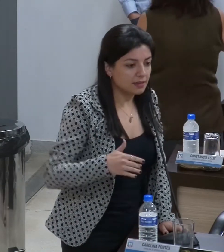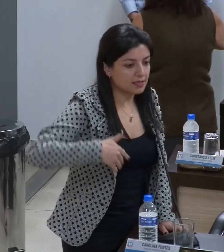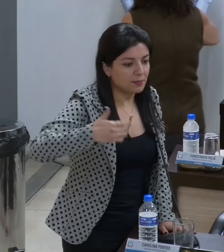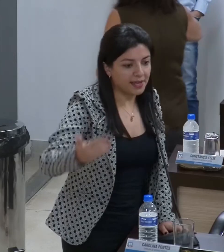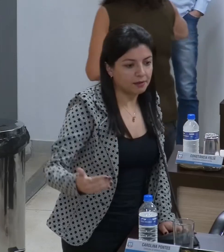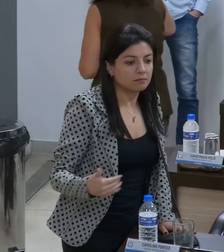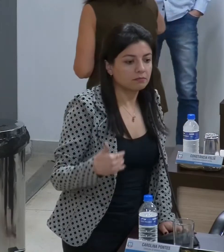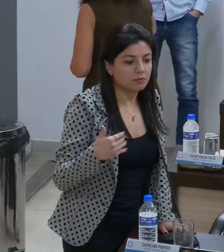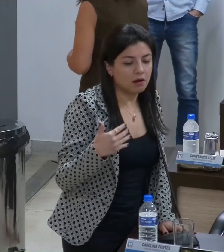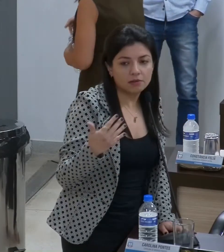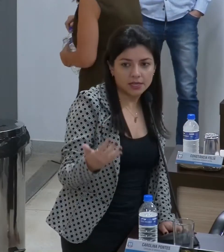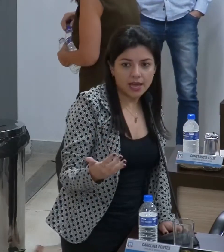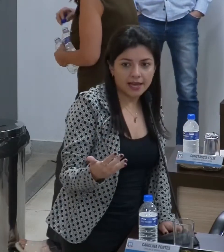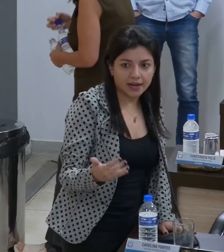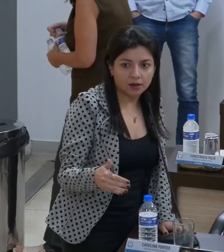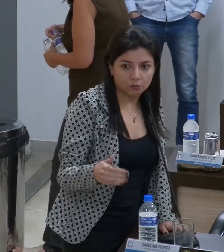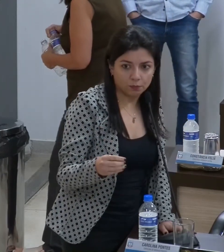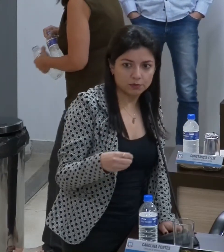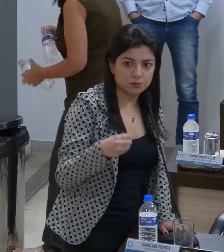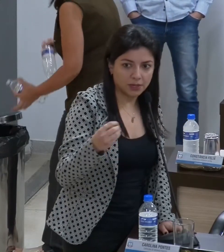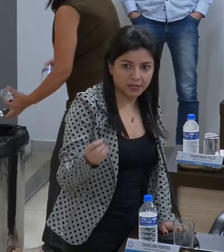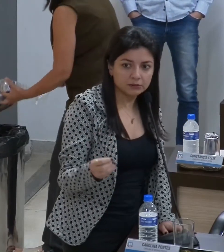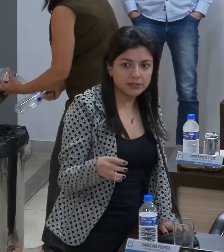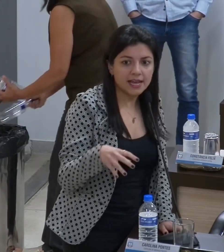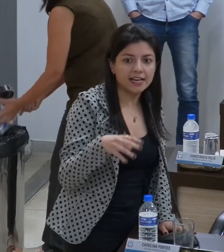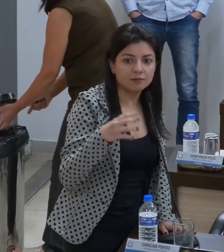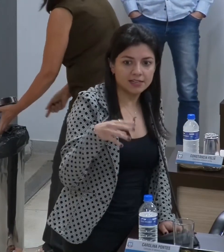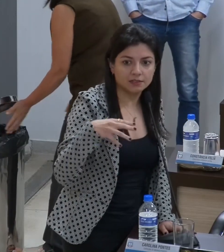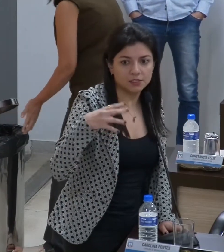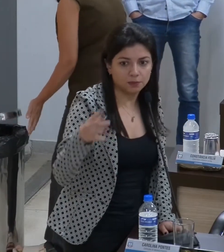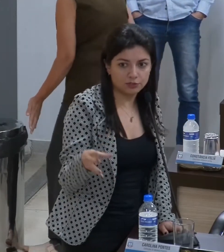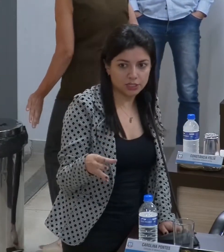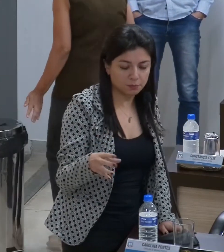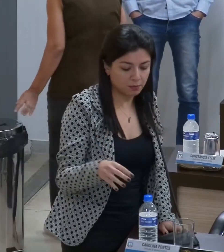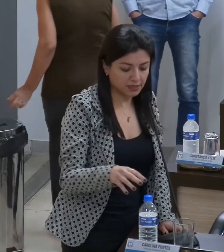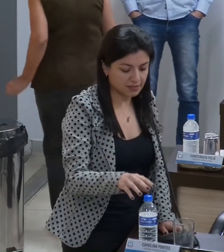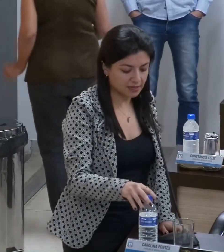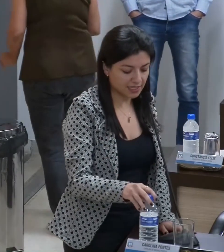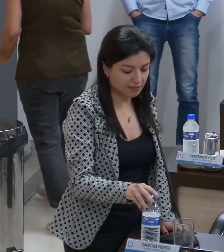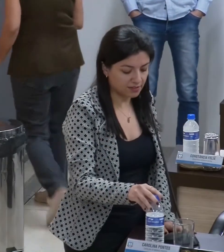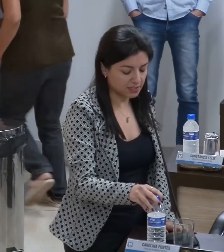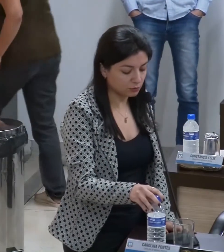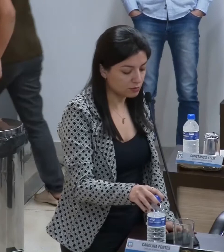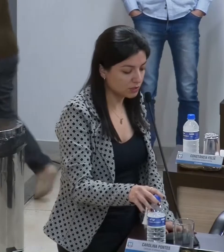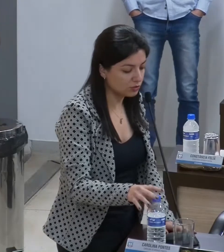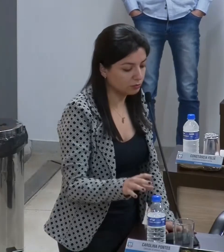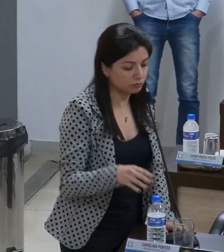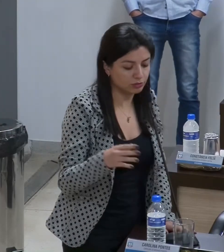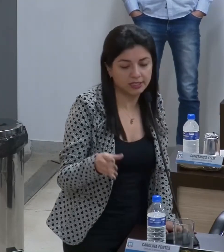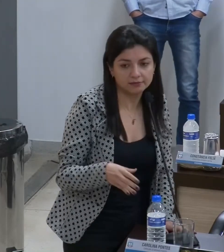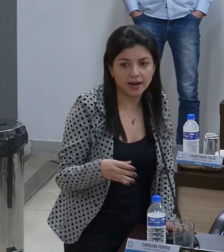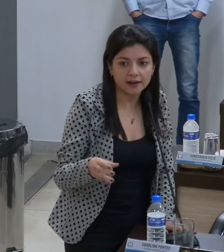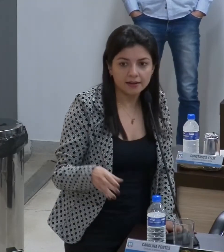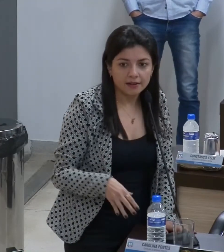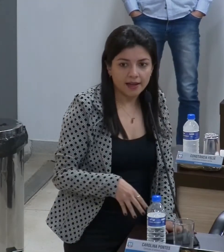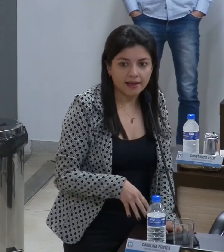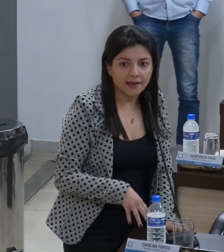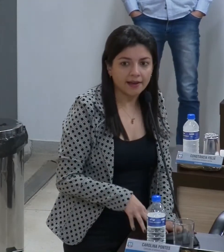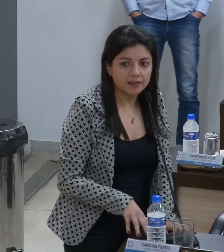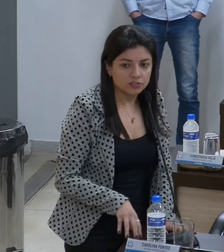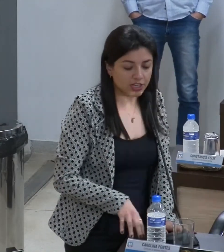queria saber qual que era o posicionamento dele quais as nossas políticas públicas que ele estava fazendo no sentido de tentar